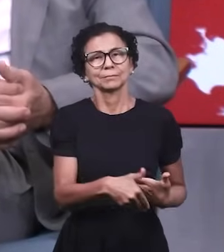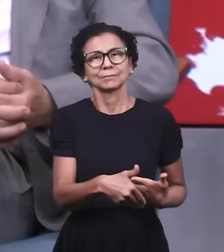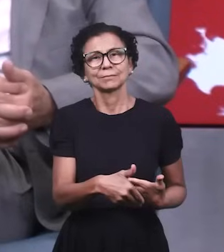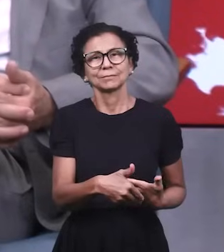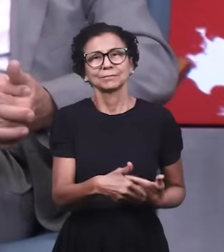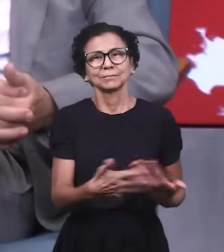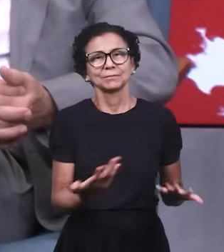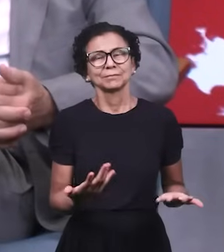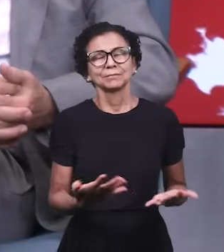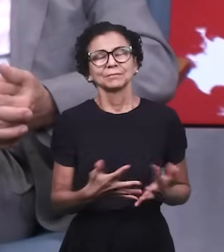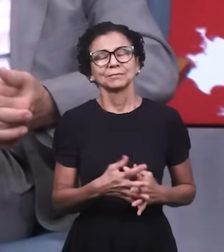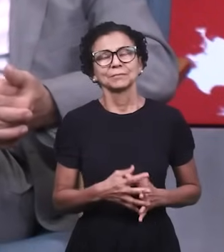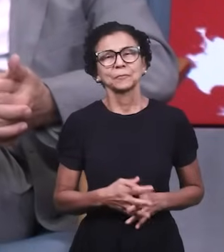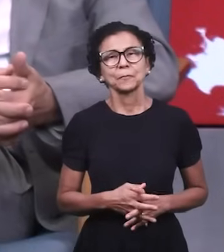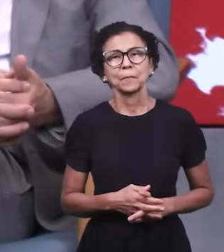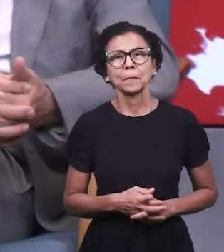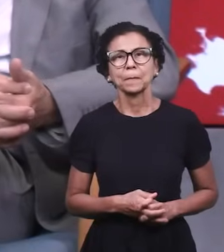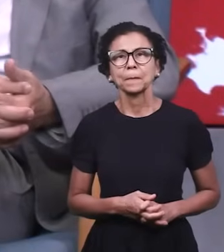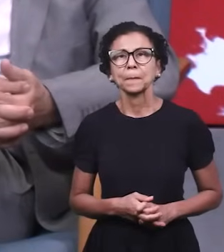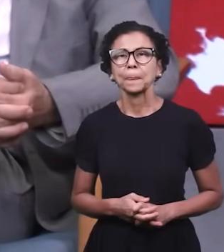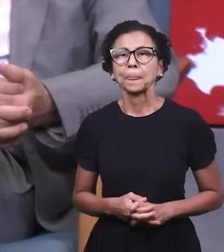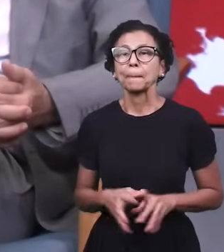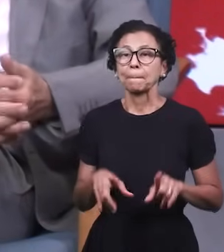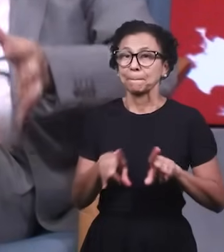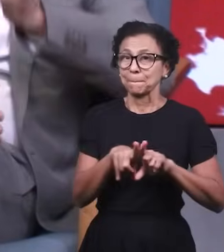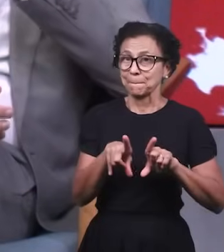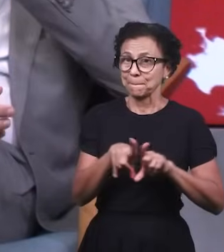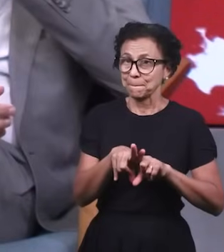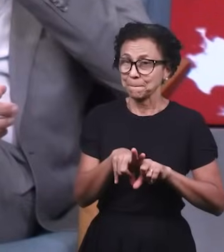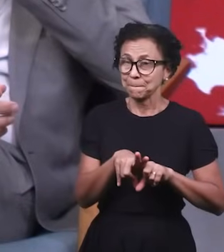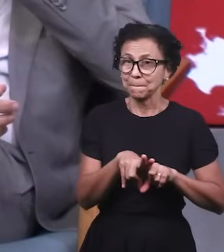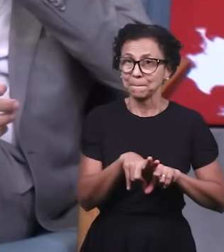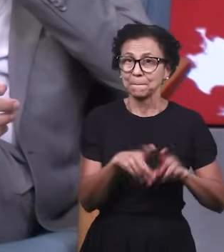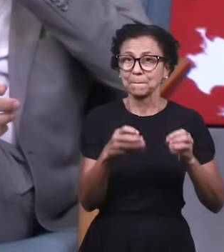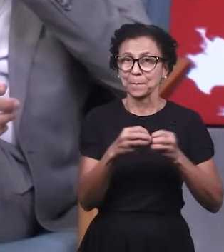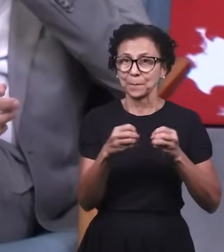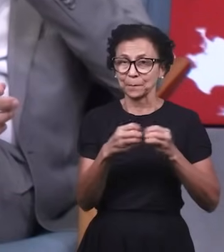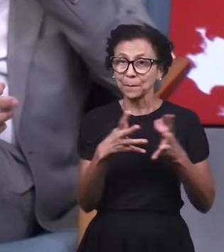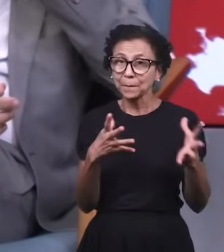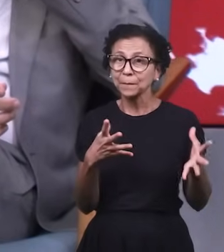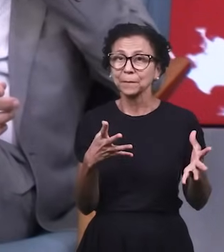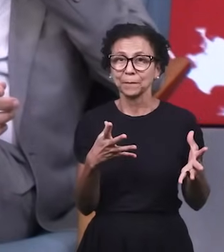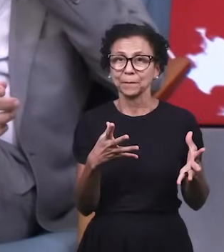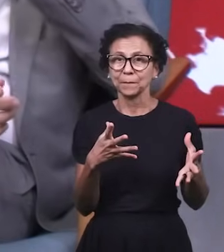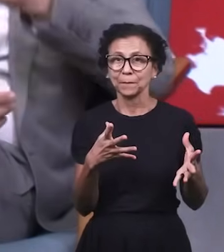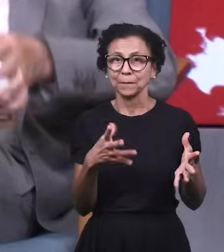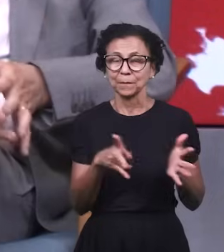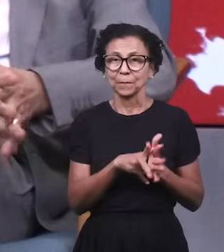Mas a outra maravilha, outras maravilhas que ele fez, né? Nós estamos falando de maravilhas,